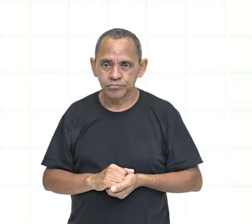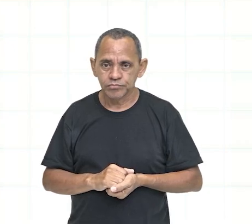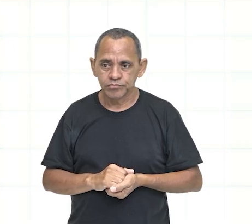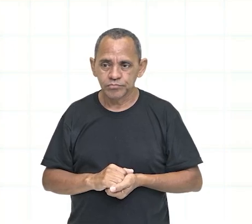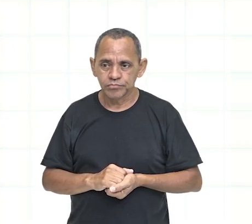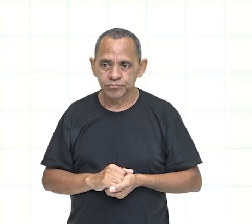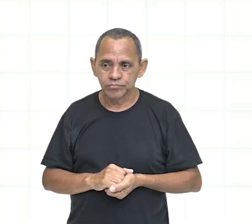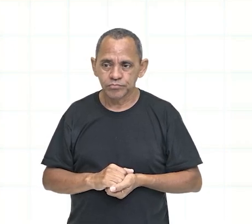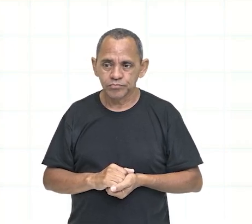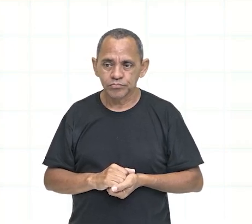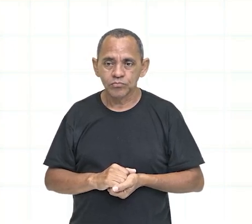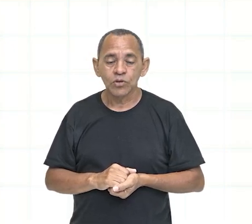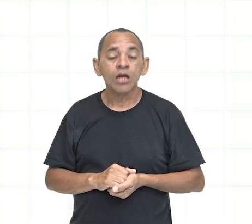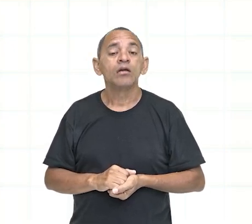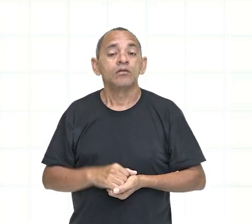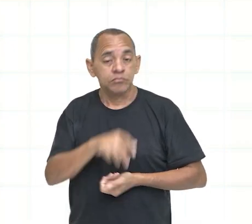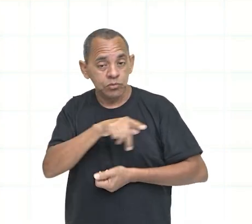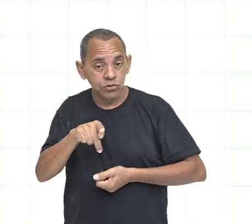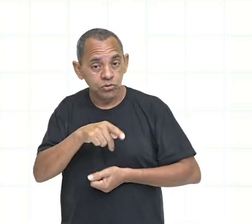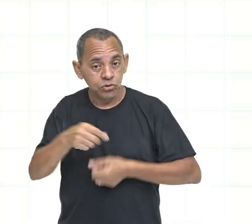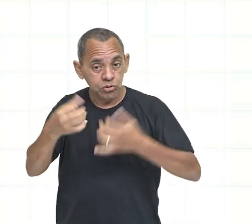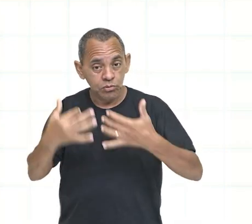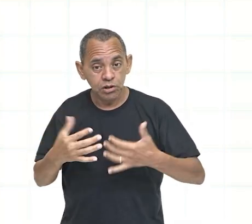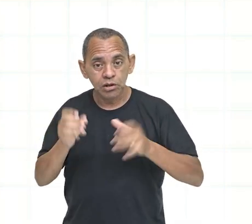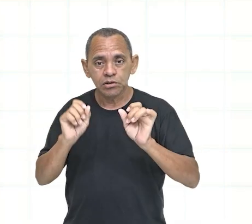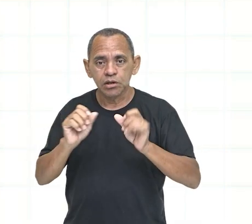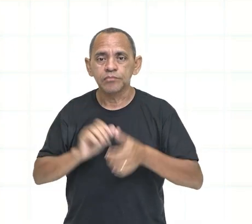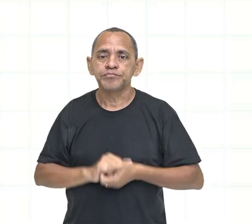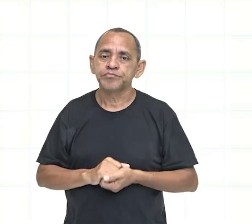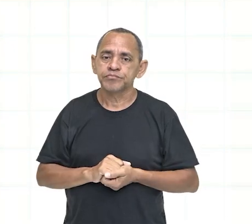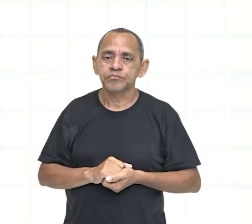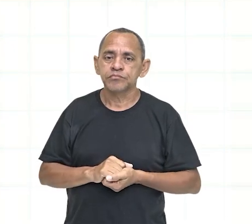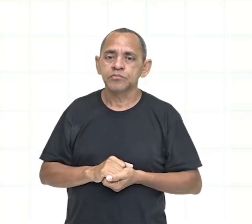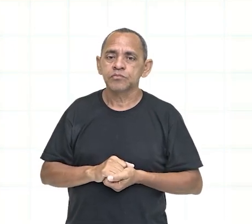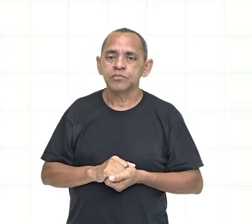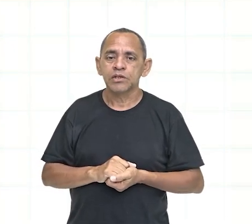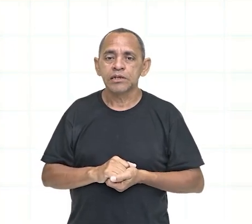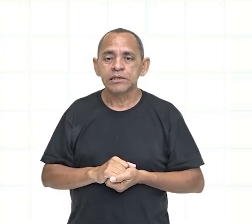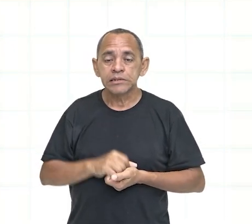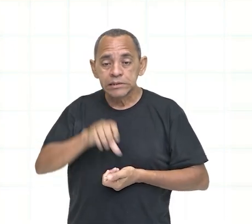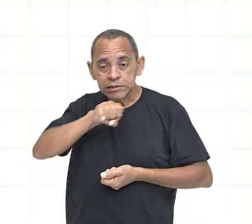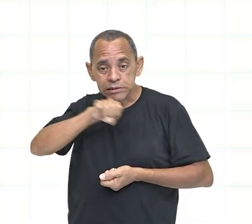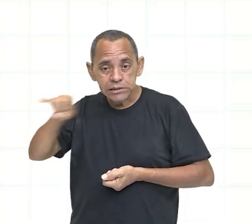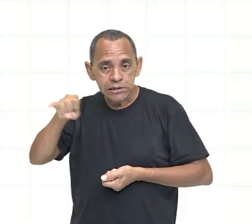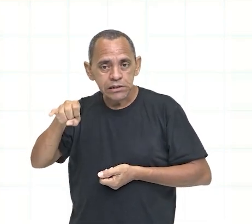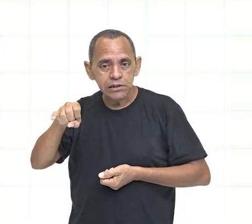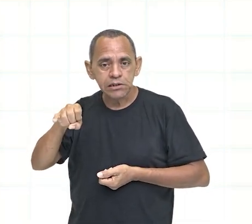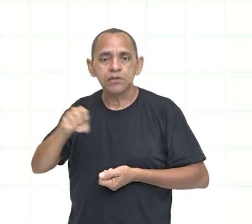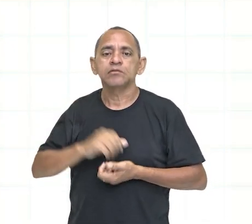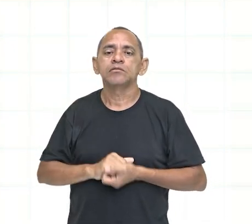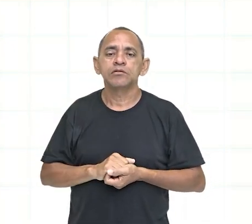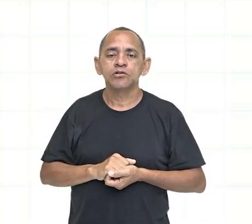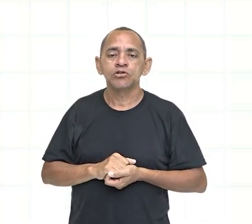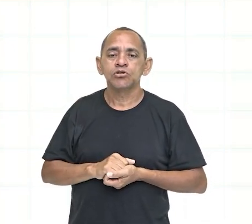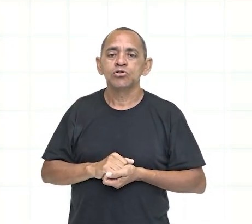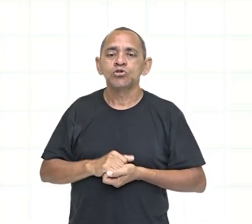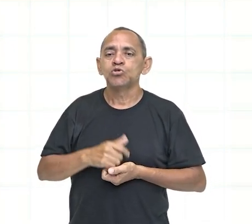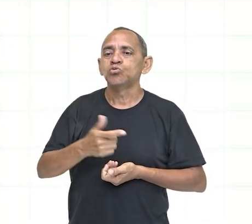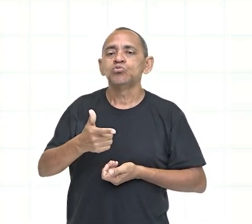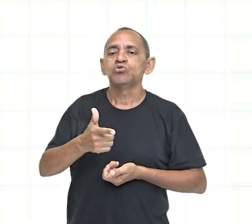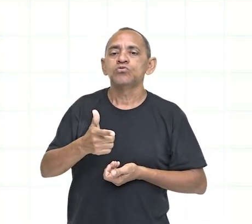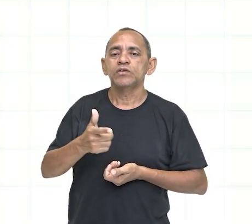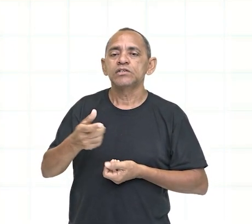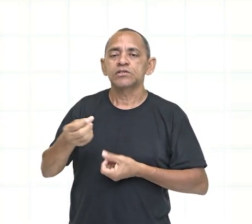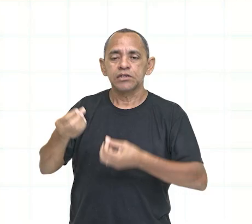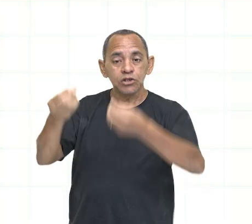picnic. Se não estivesse chovendo, nós iríamos para um piquenique, né? Nós iríamos para no